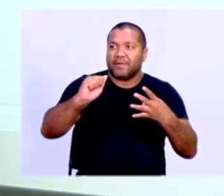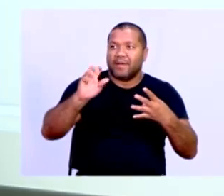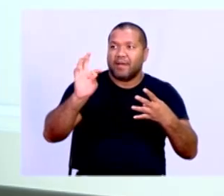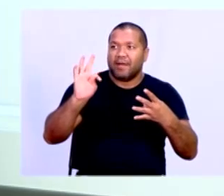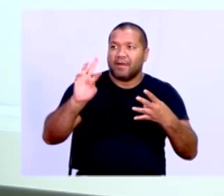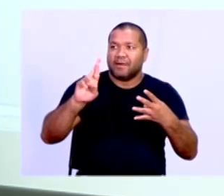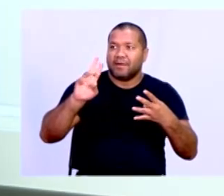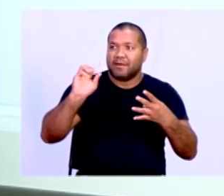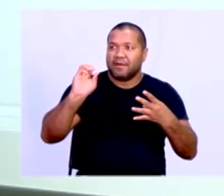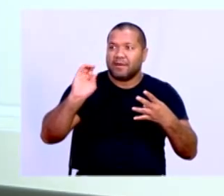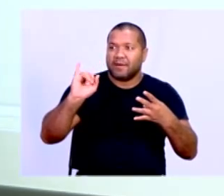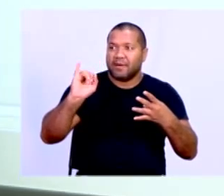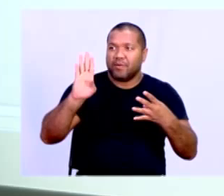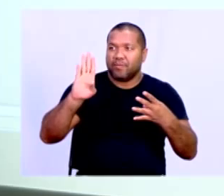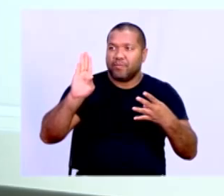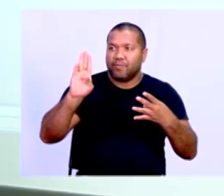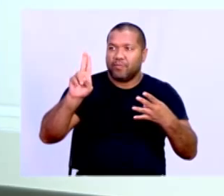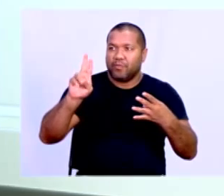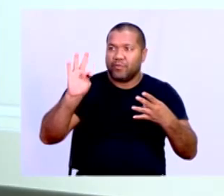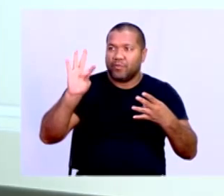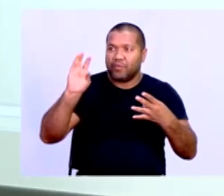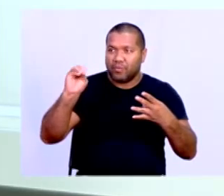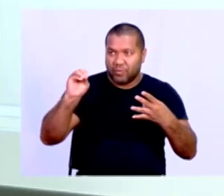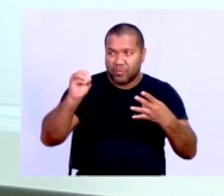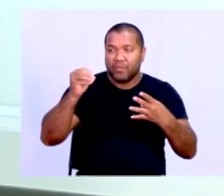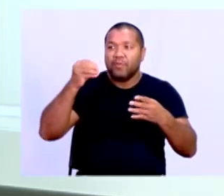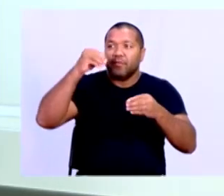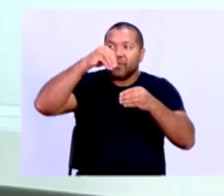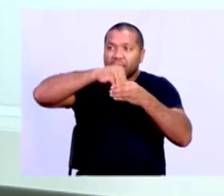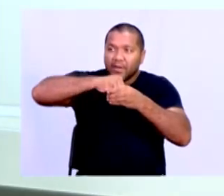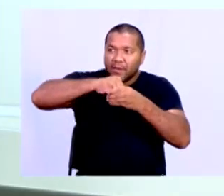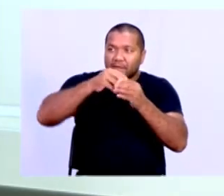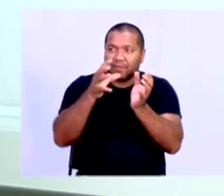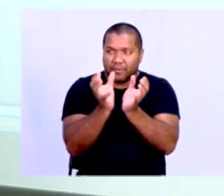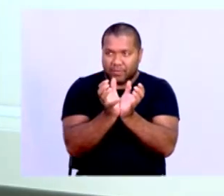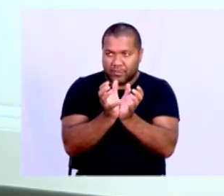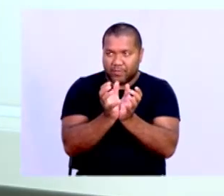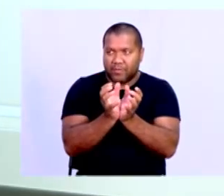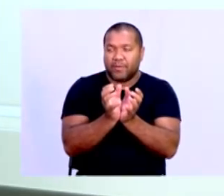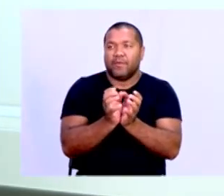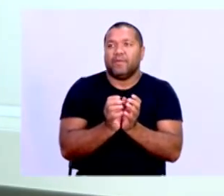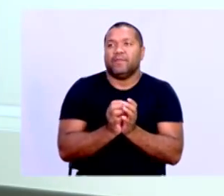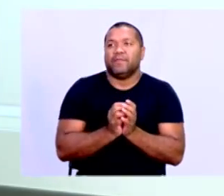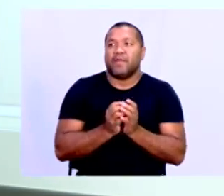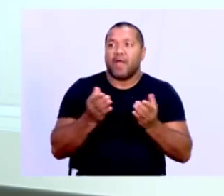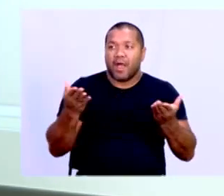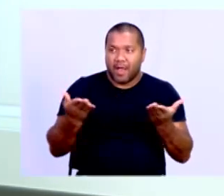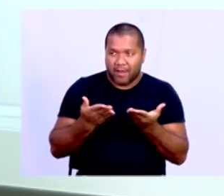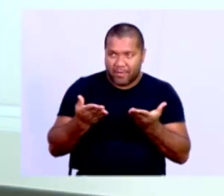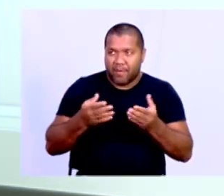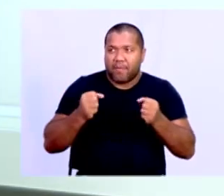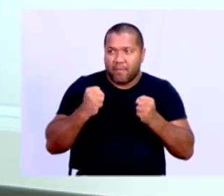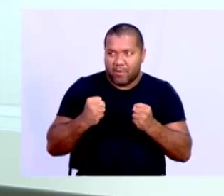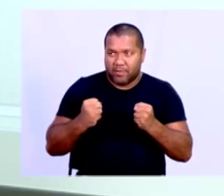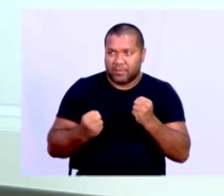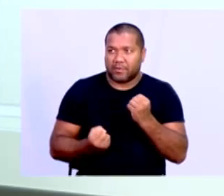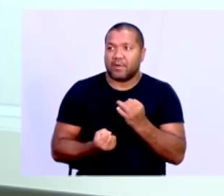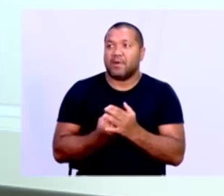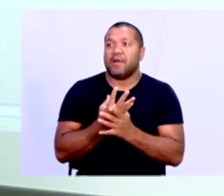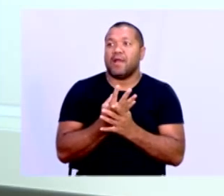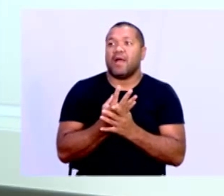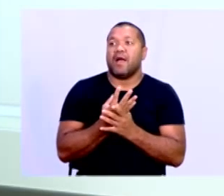meus objetos, dentro de uma classe, pois elas estão agrupadas. Agora, eu posso criar uma